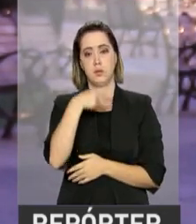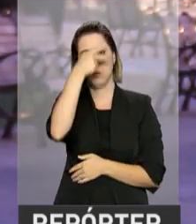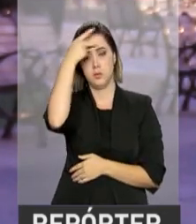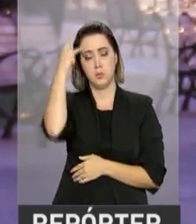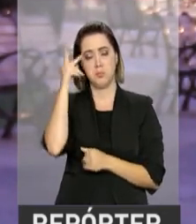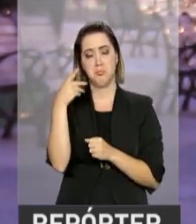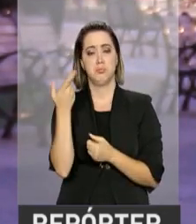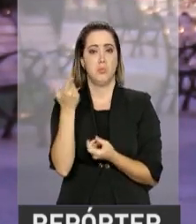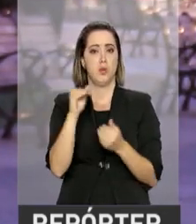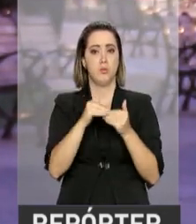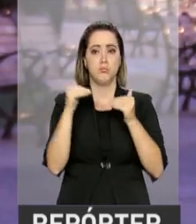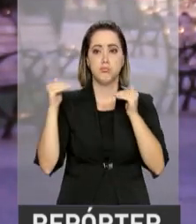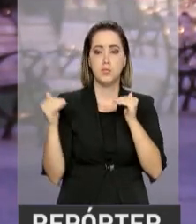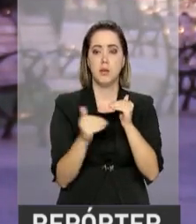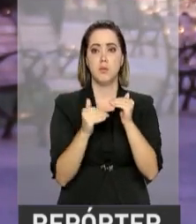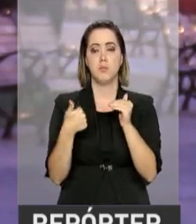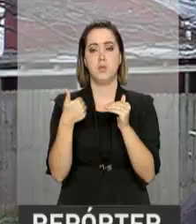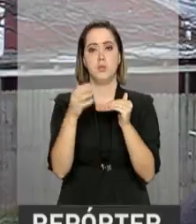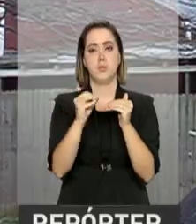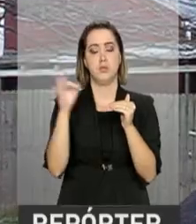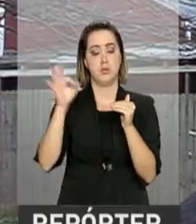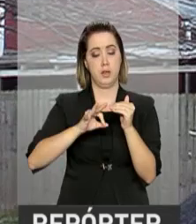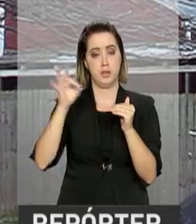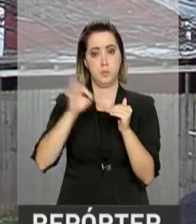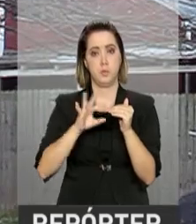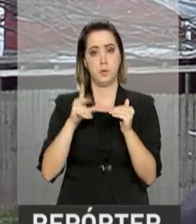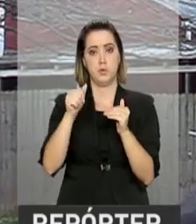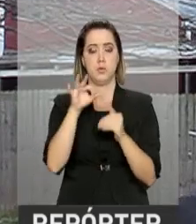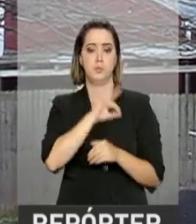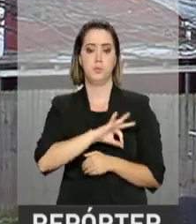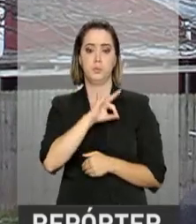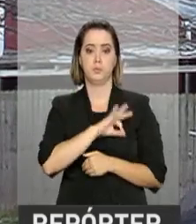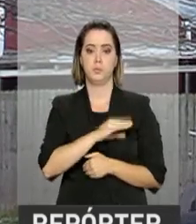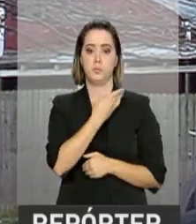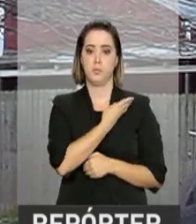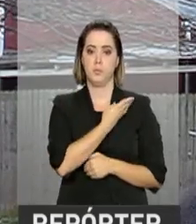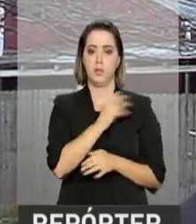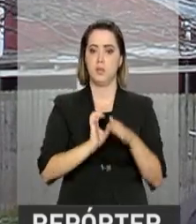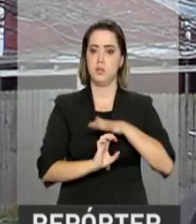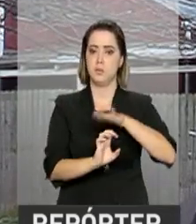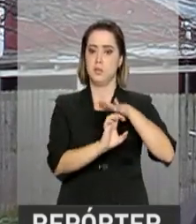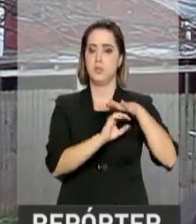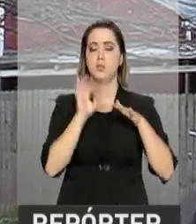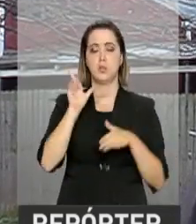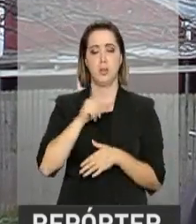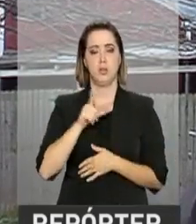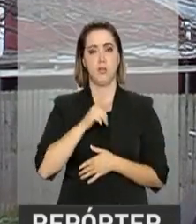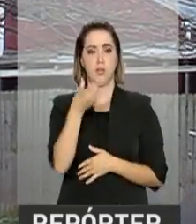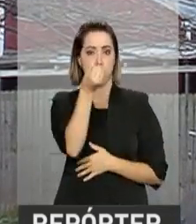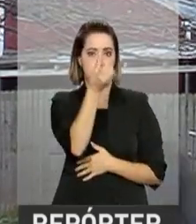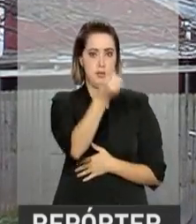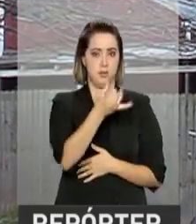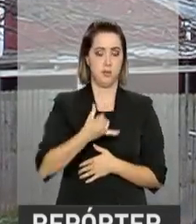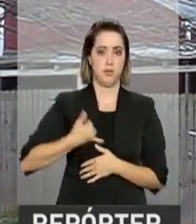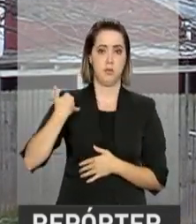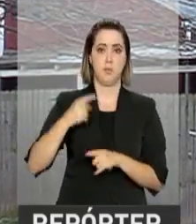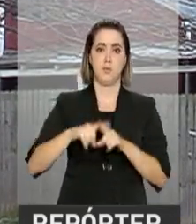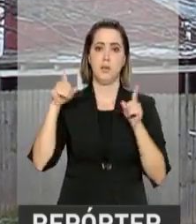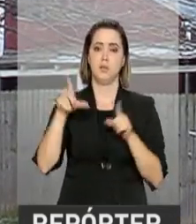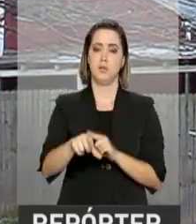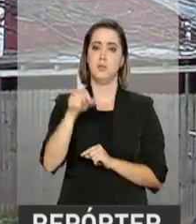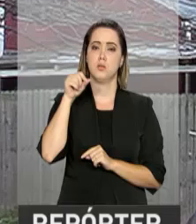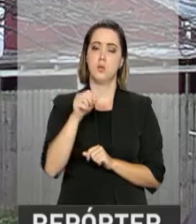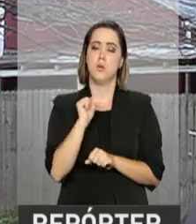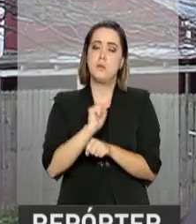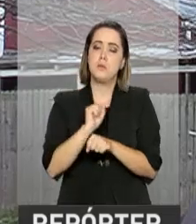por menos de 10% da renda. Este empresário já tem 66 anos, a idade em que poderia se aposentar, mas optou por